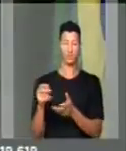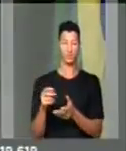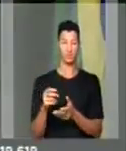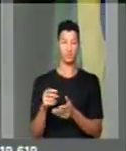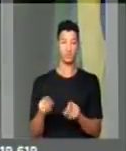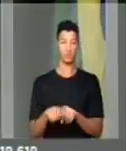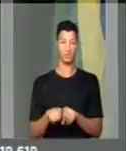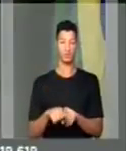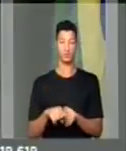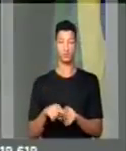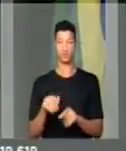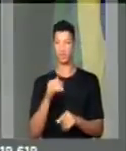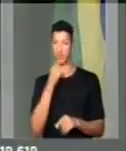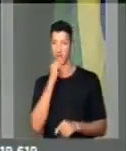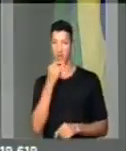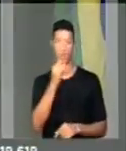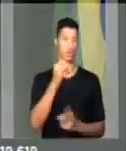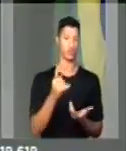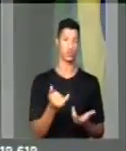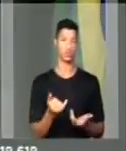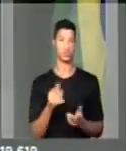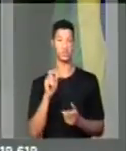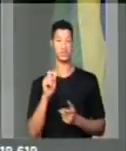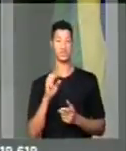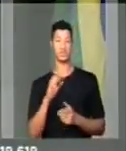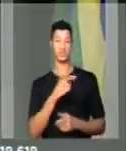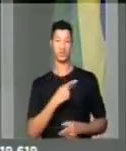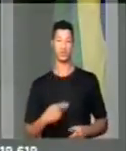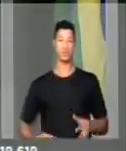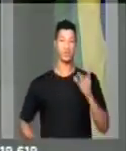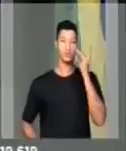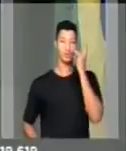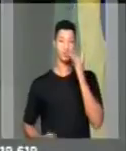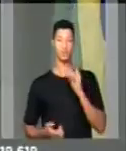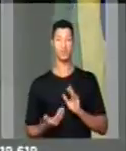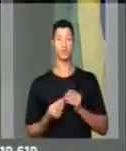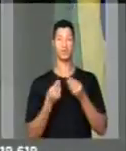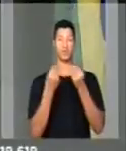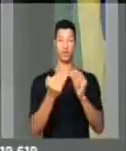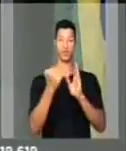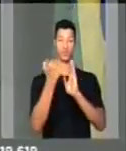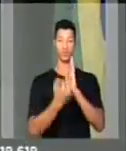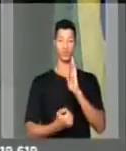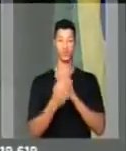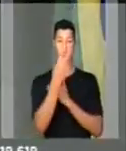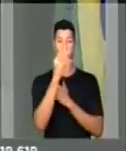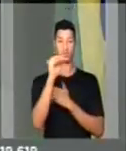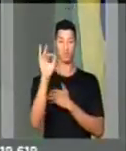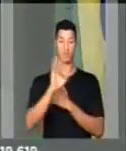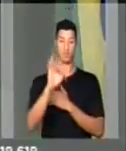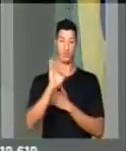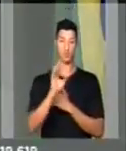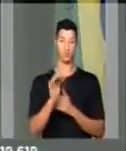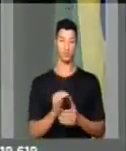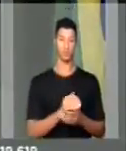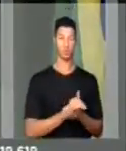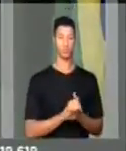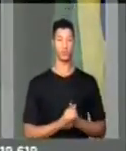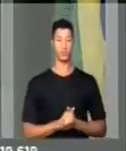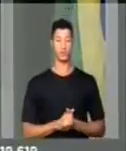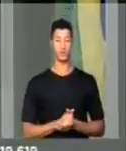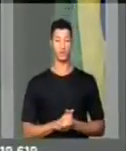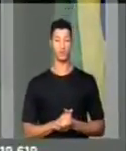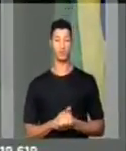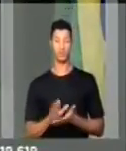uma energia elétrica que a presidenta Dilma deu um desconto de 30% da energia elétrica.